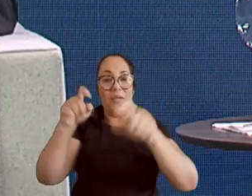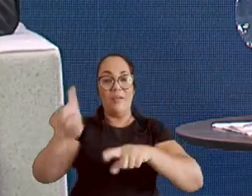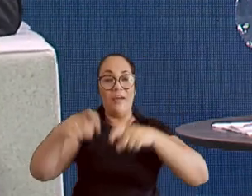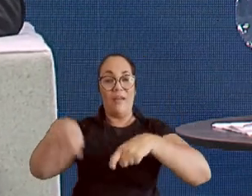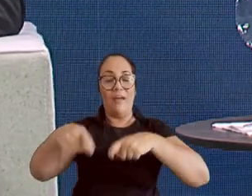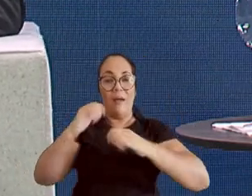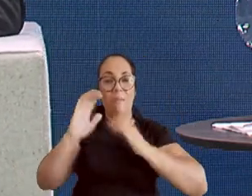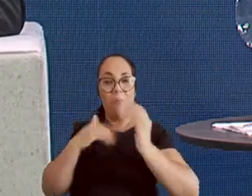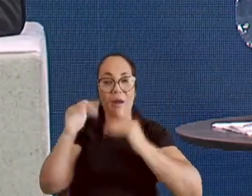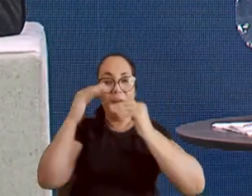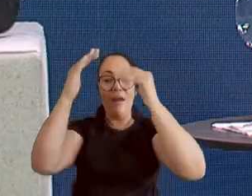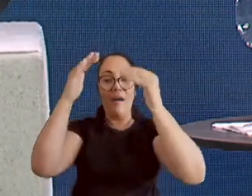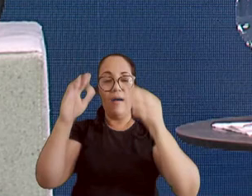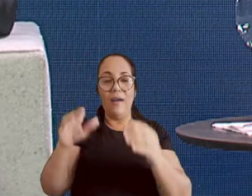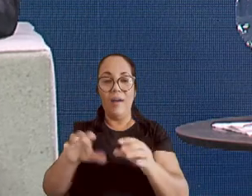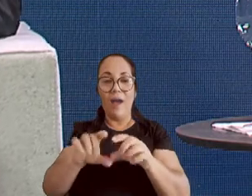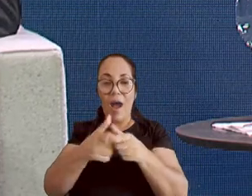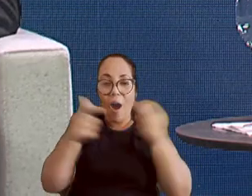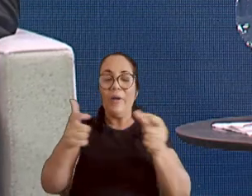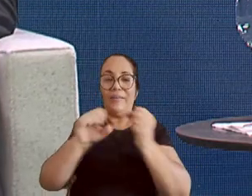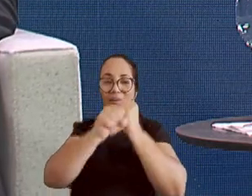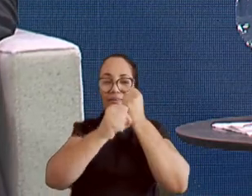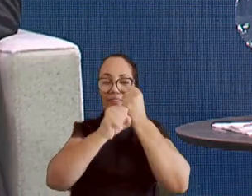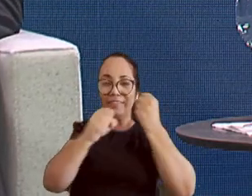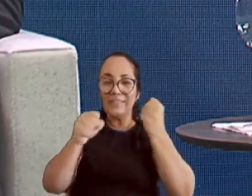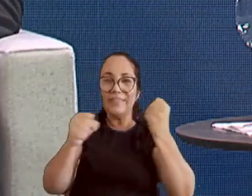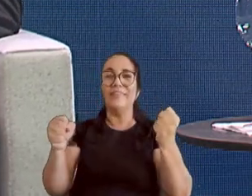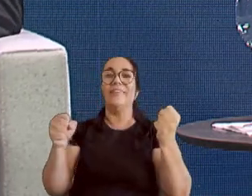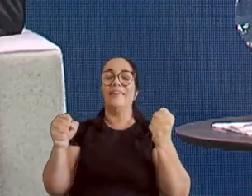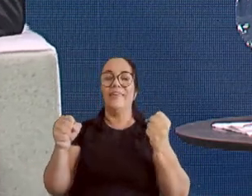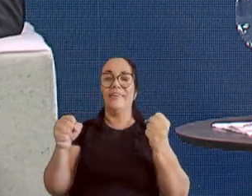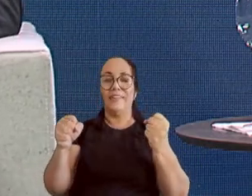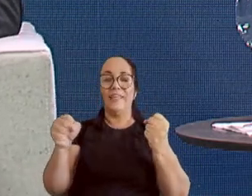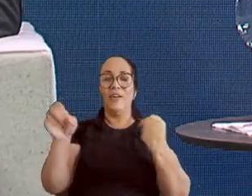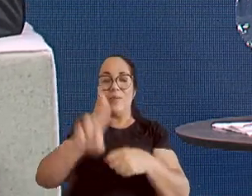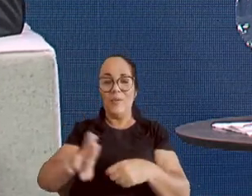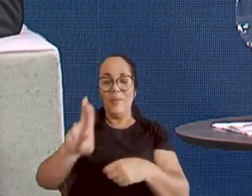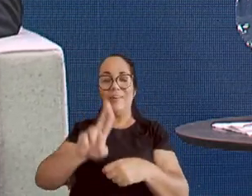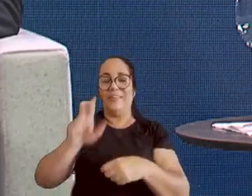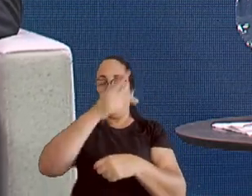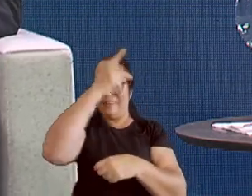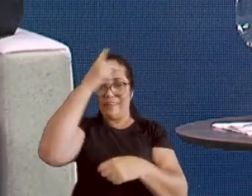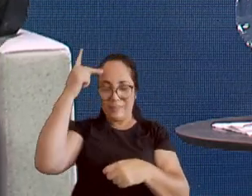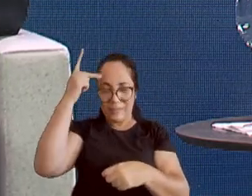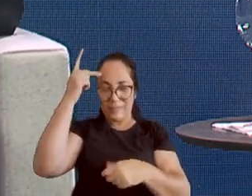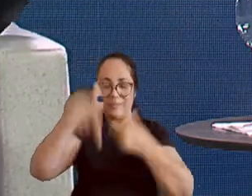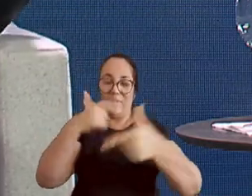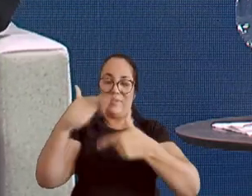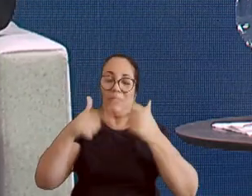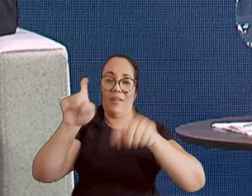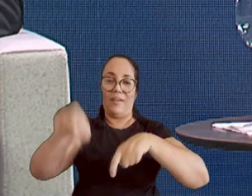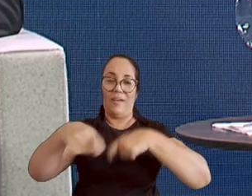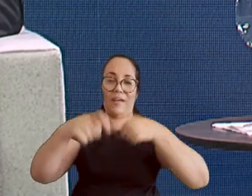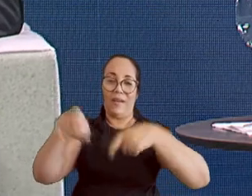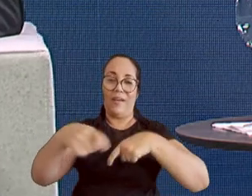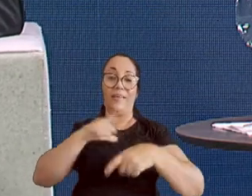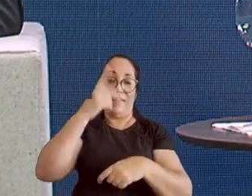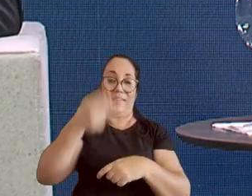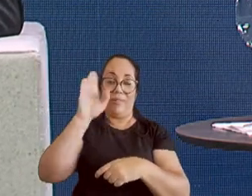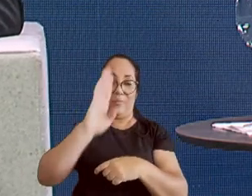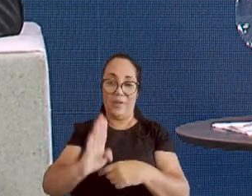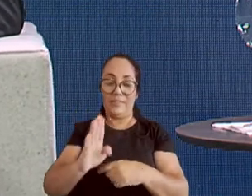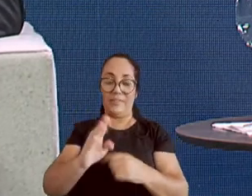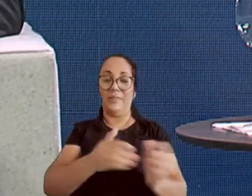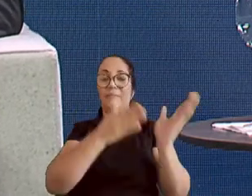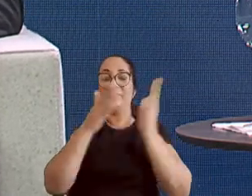forma Verde em cima de um capital humano que a gente tem muito disponível aqui no Brasil mas só voltando um pouquinho só Aproveitei aqui a estrela